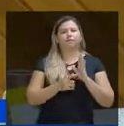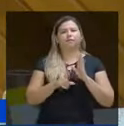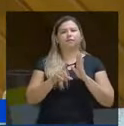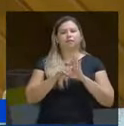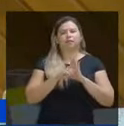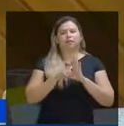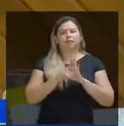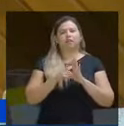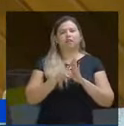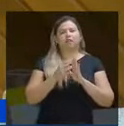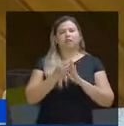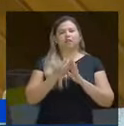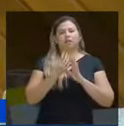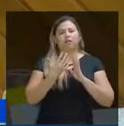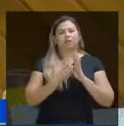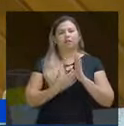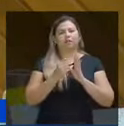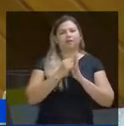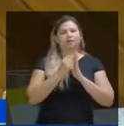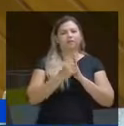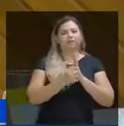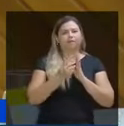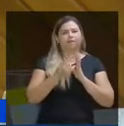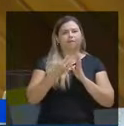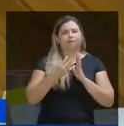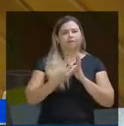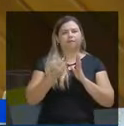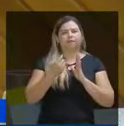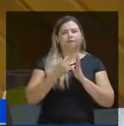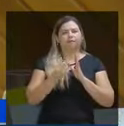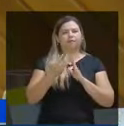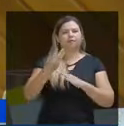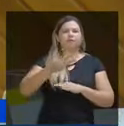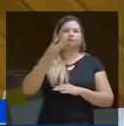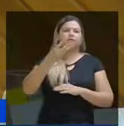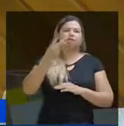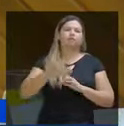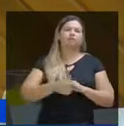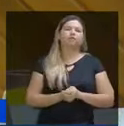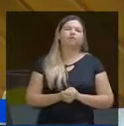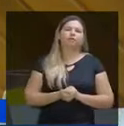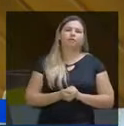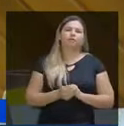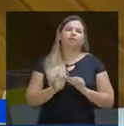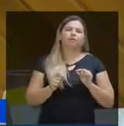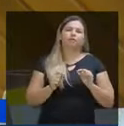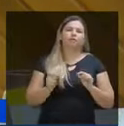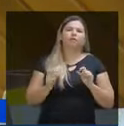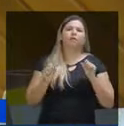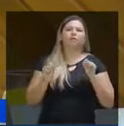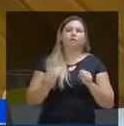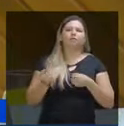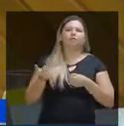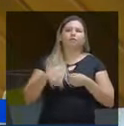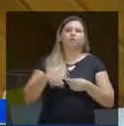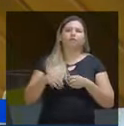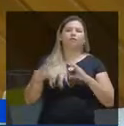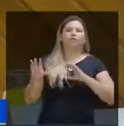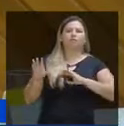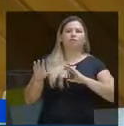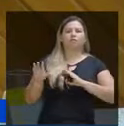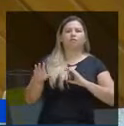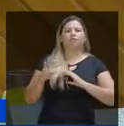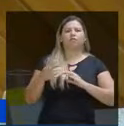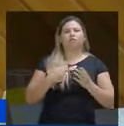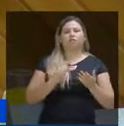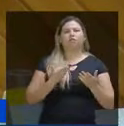artigo 14, parágrafo 3º, inciso 3 da Constituição Federal, e deferido o registro de candidatura. Então, ante ao